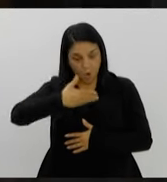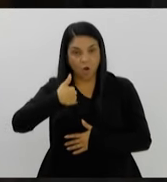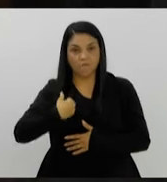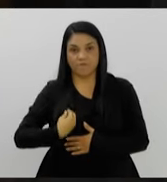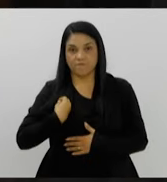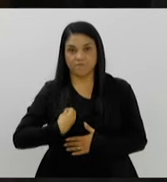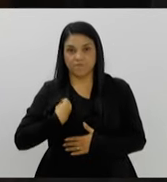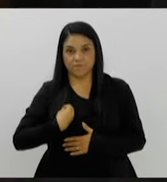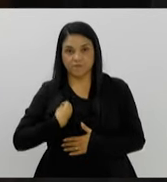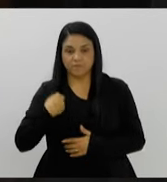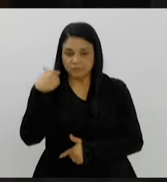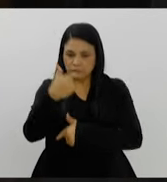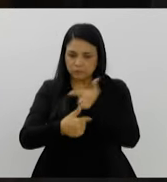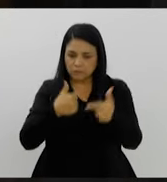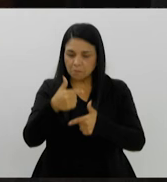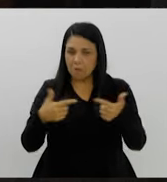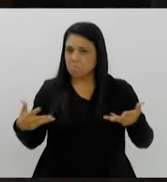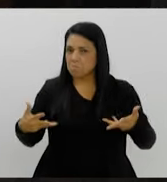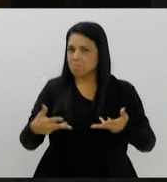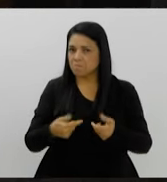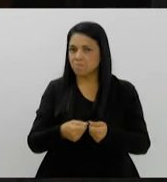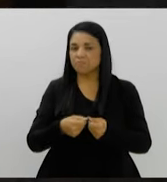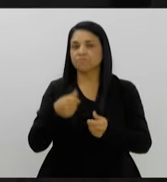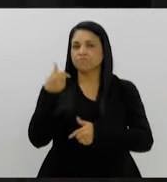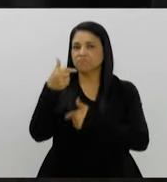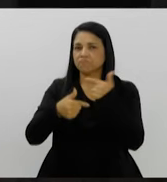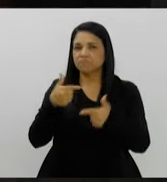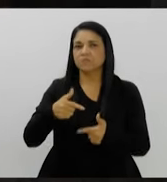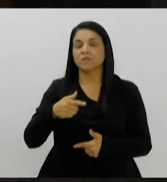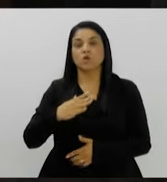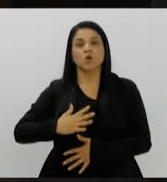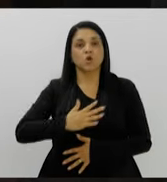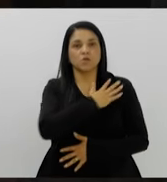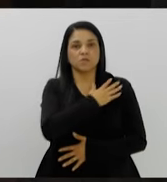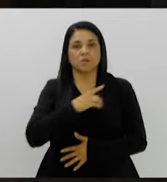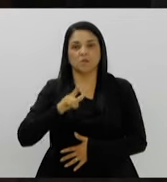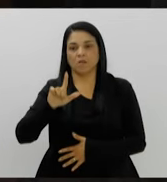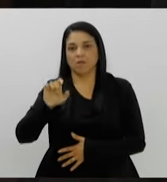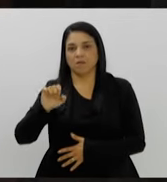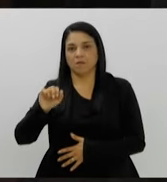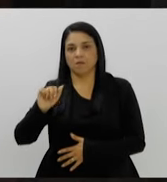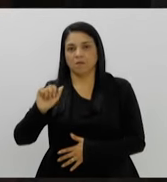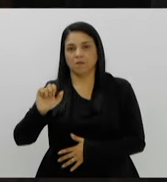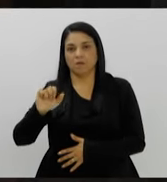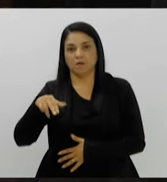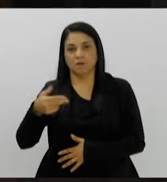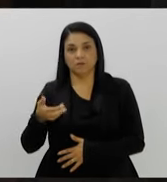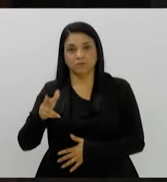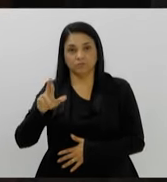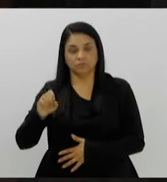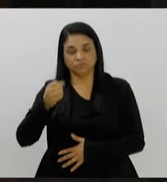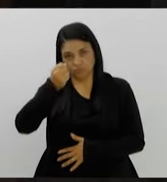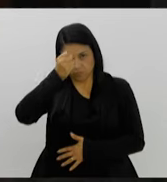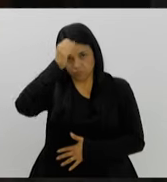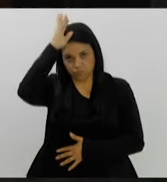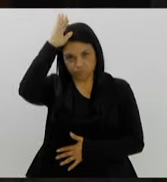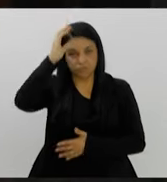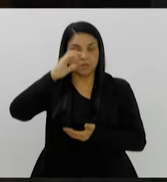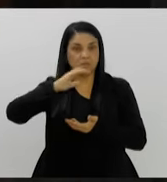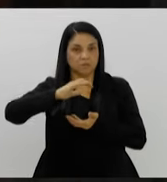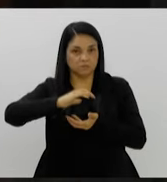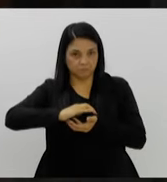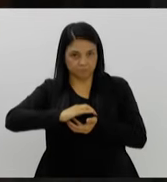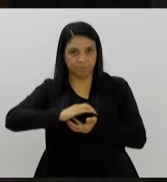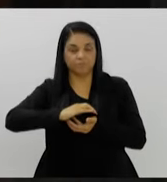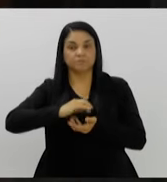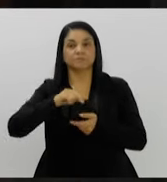via trabalho desempenhado pelo Coronel Leandro à frente do corpo de bombeiro da secretaria de Defesa Civil eu por muitas